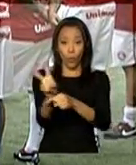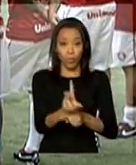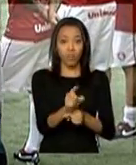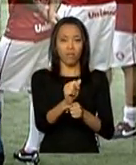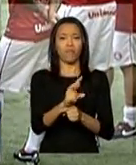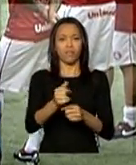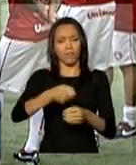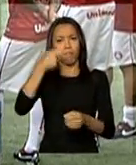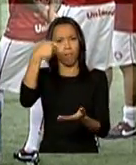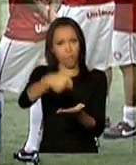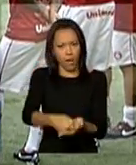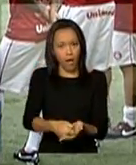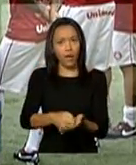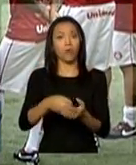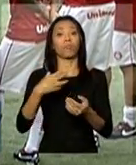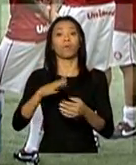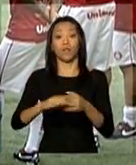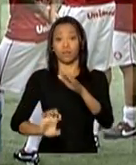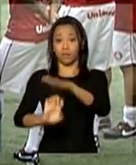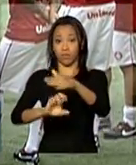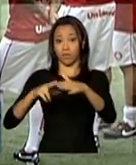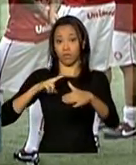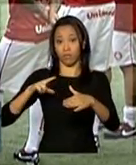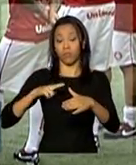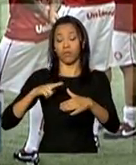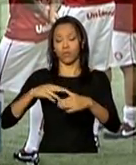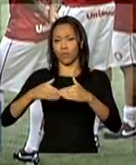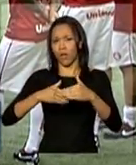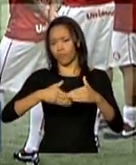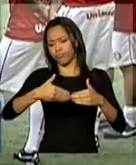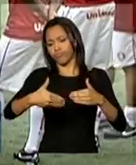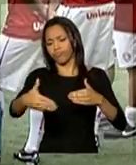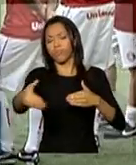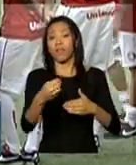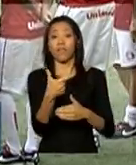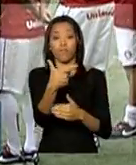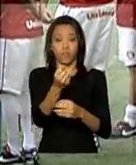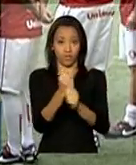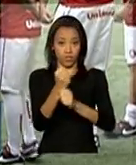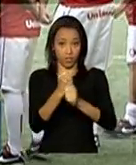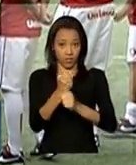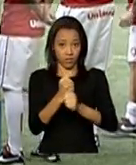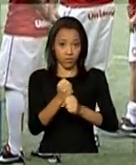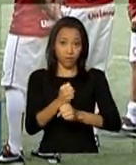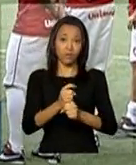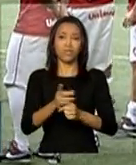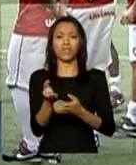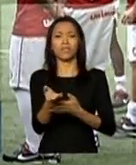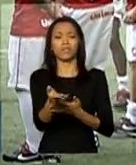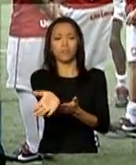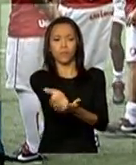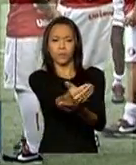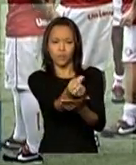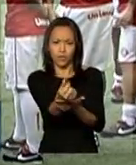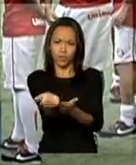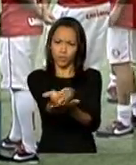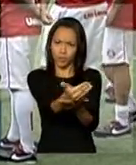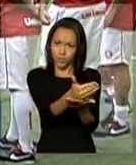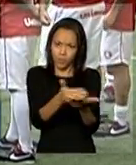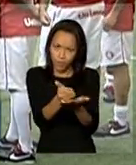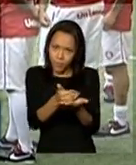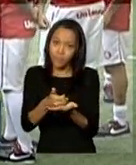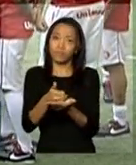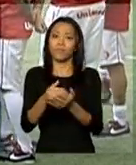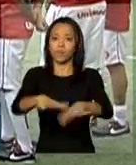ser pago pela iniciativa privada nos próximos 20 anos, a partir da exploração de parte das receitas do novo